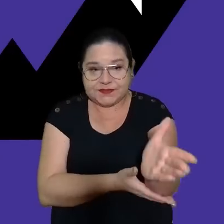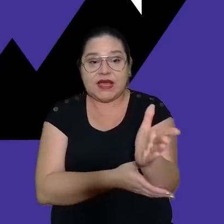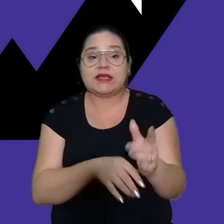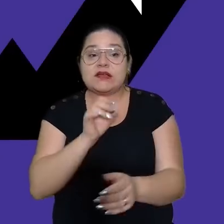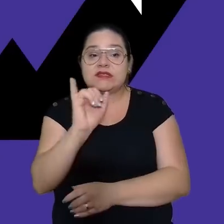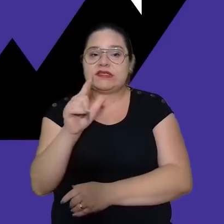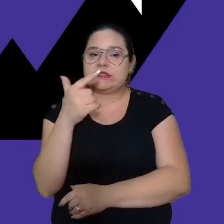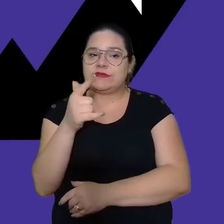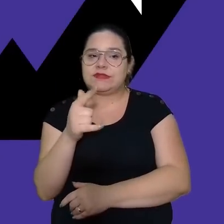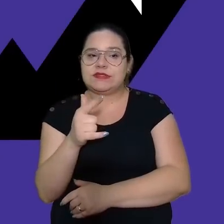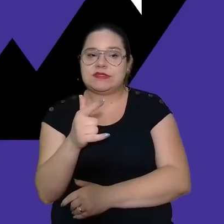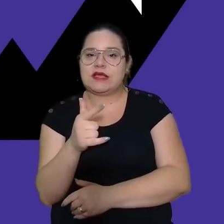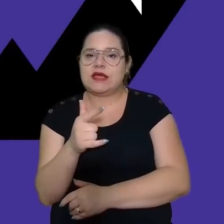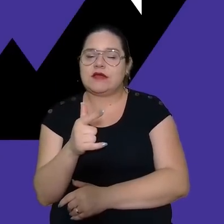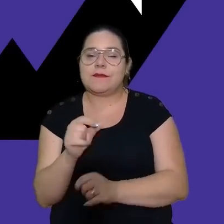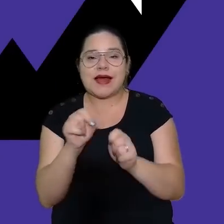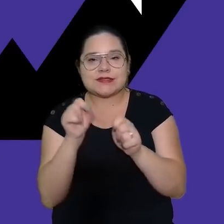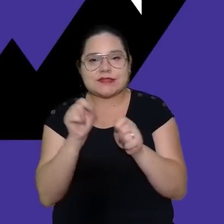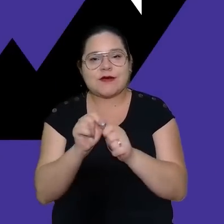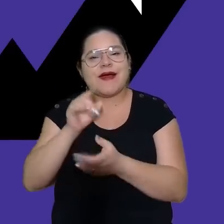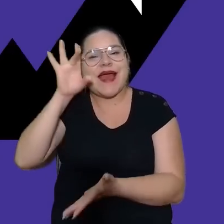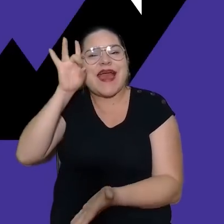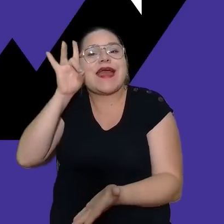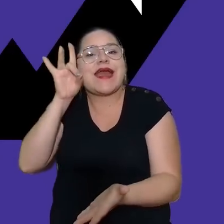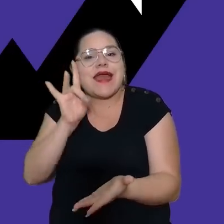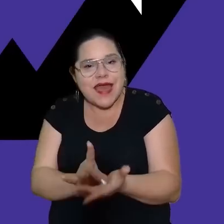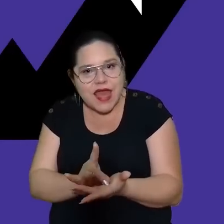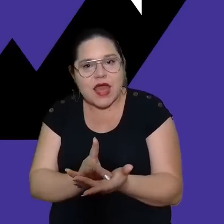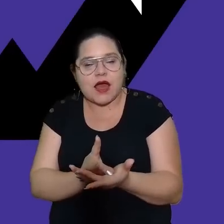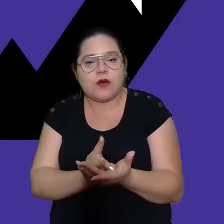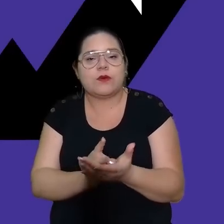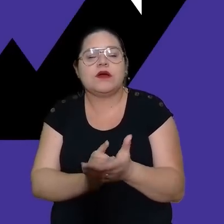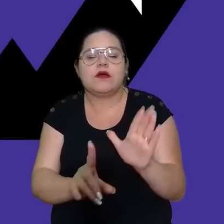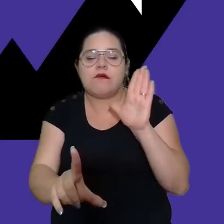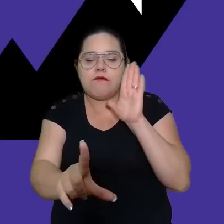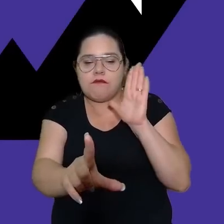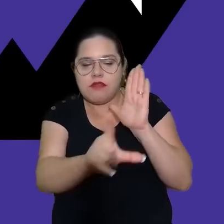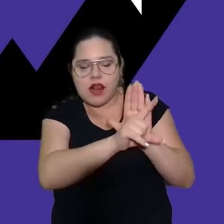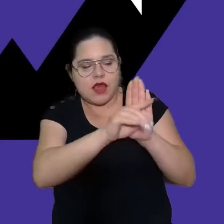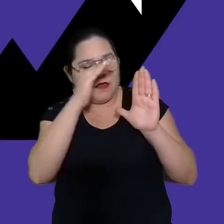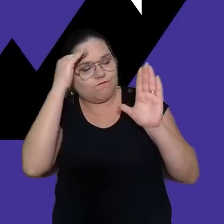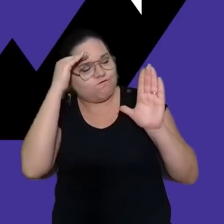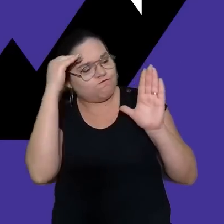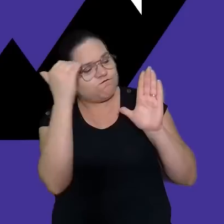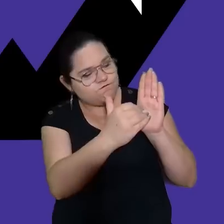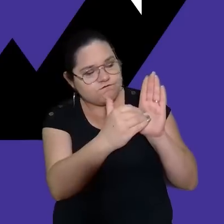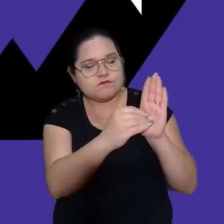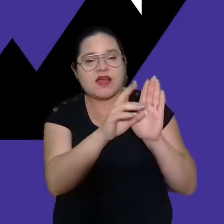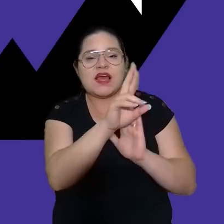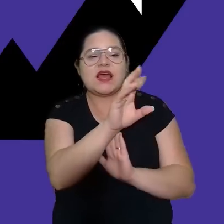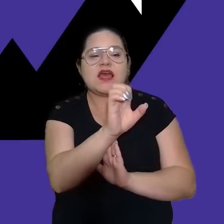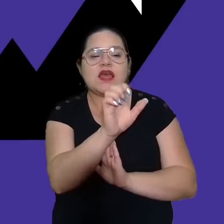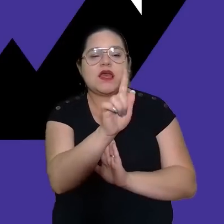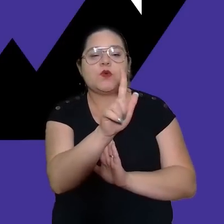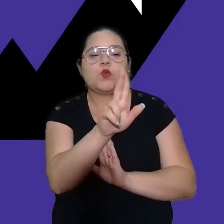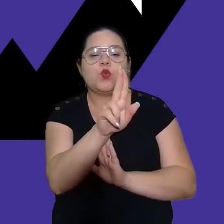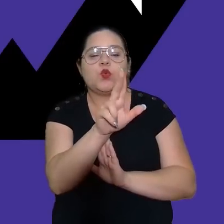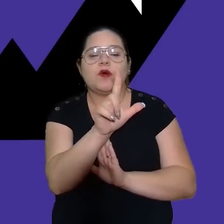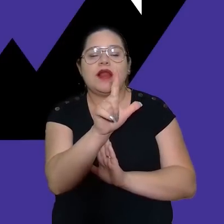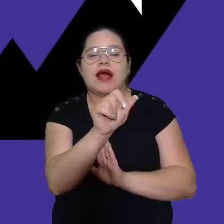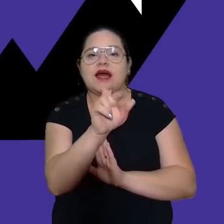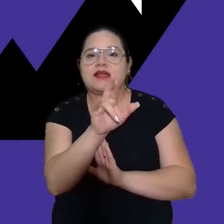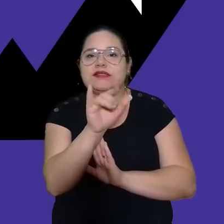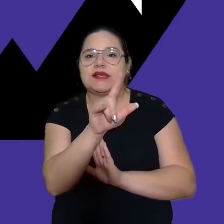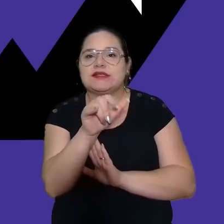a ilegalidade, com implantação do Código Florestal, com regularização fundiária, com fiscalização, não há ação